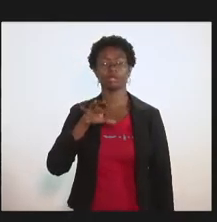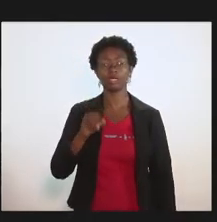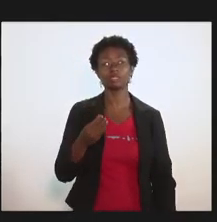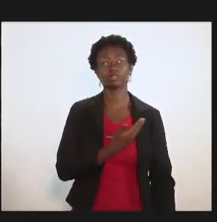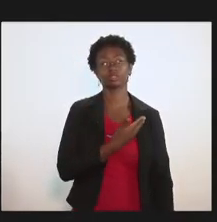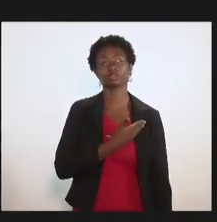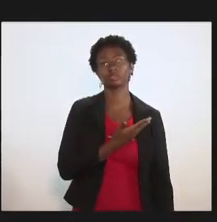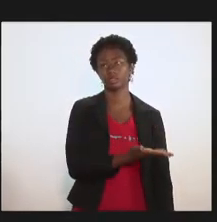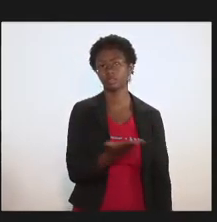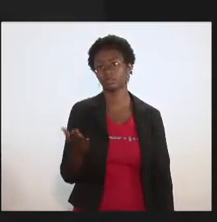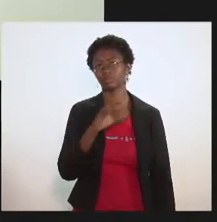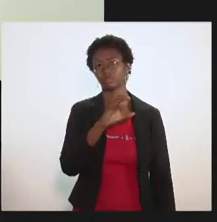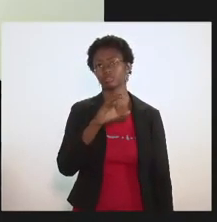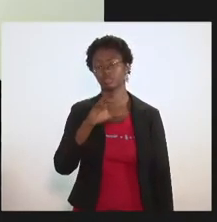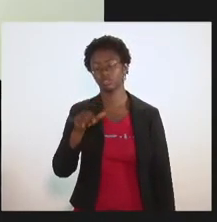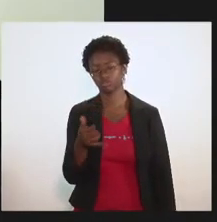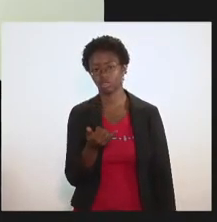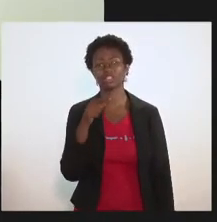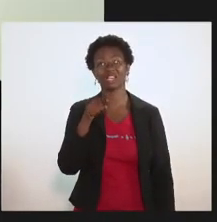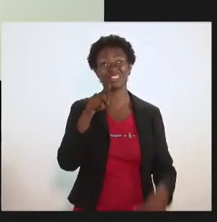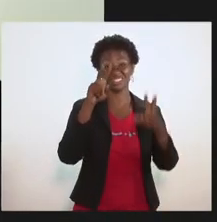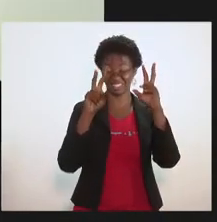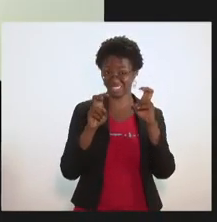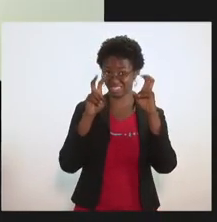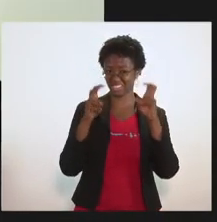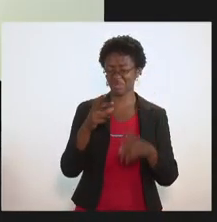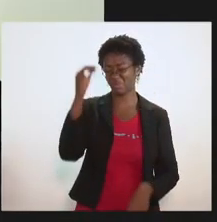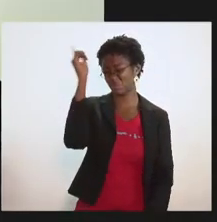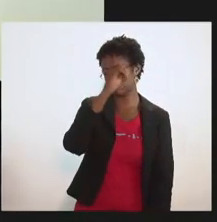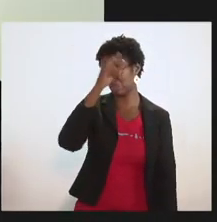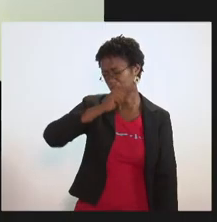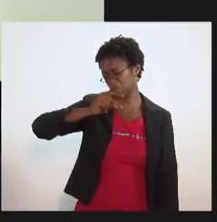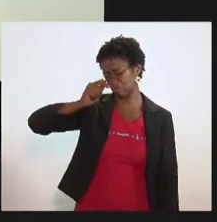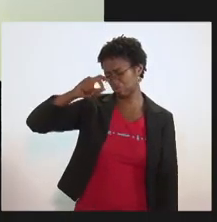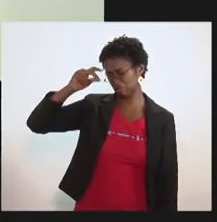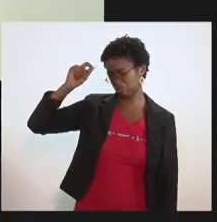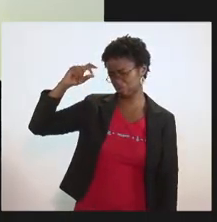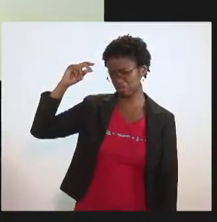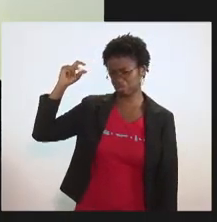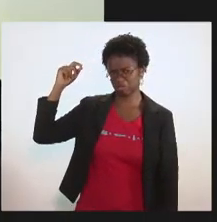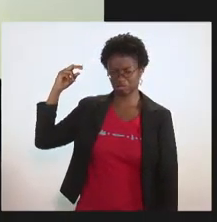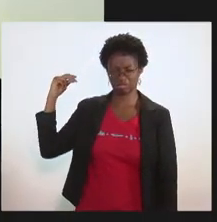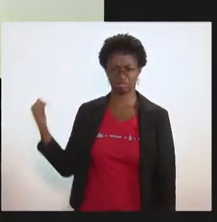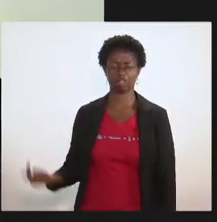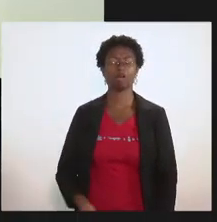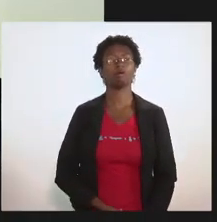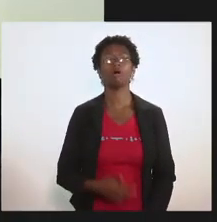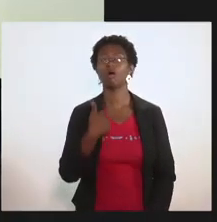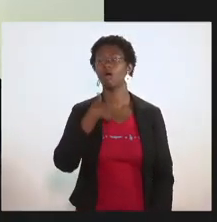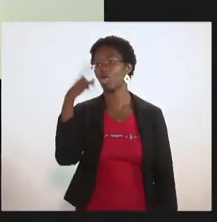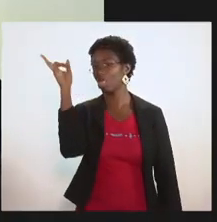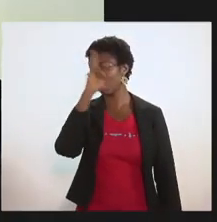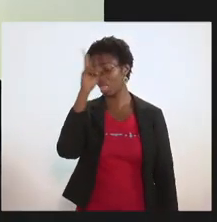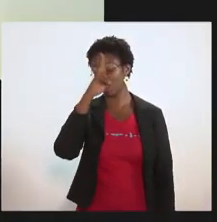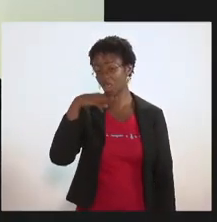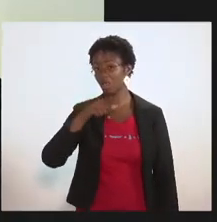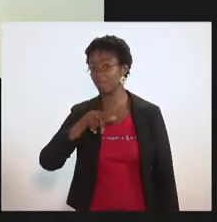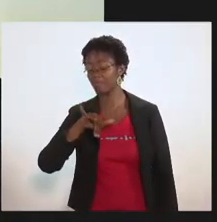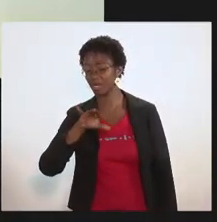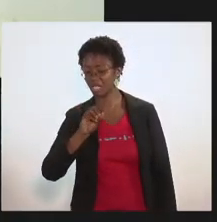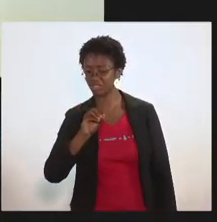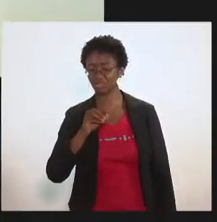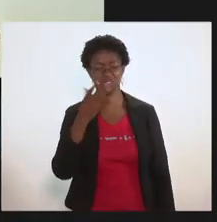a propositura do deputado Márcio Pacheco. Para discutir, deputado Carlos Mink. O deputado